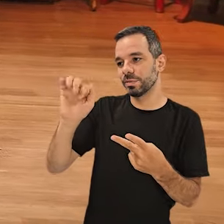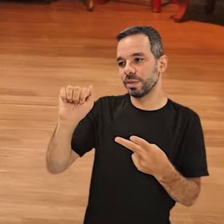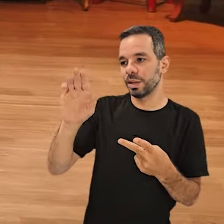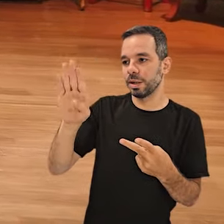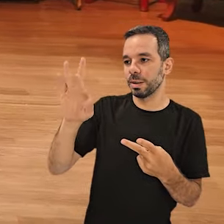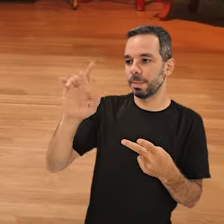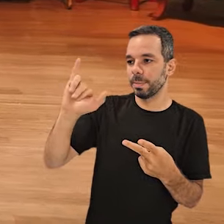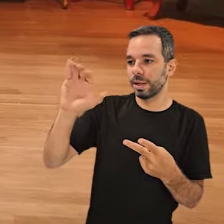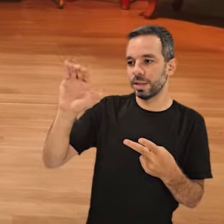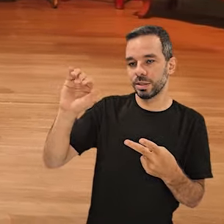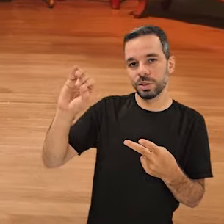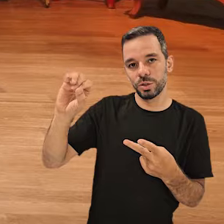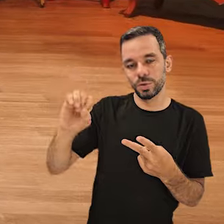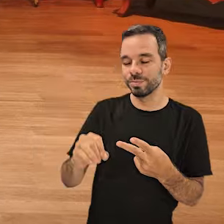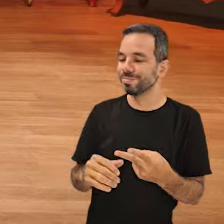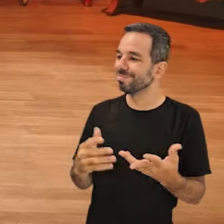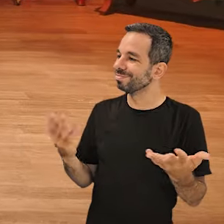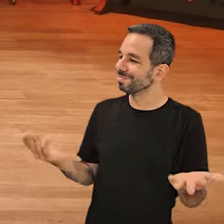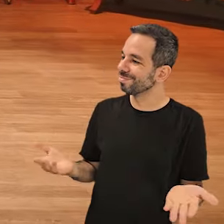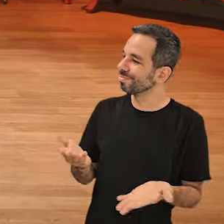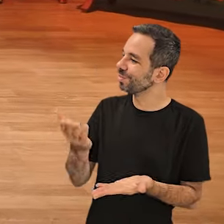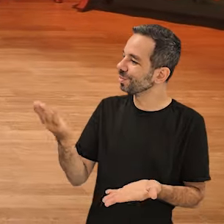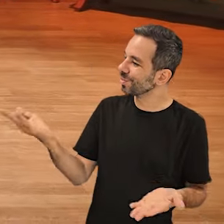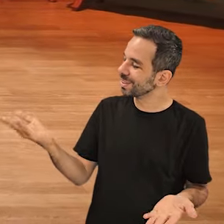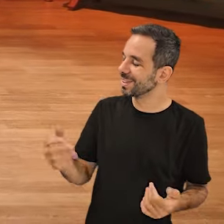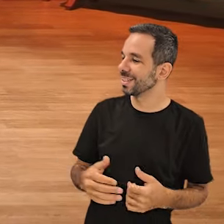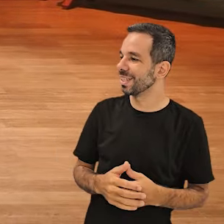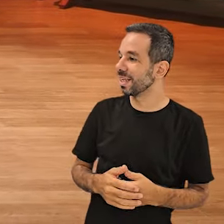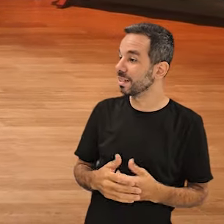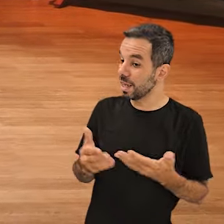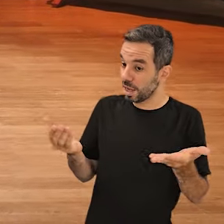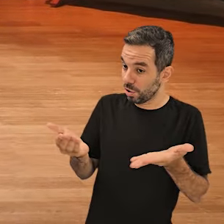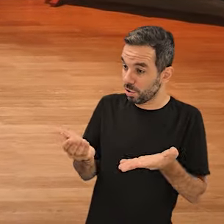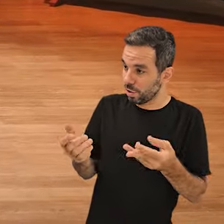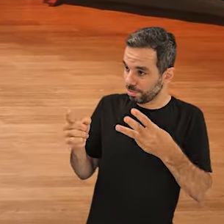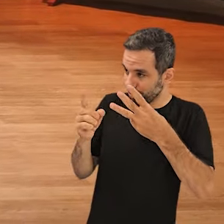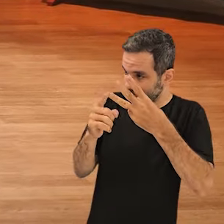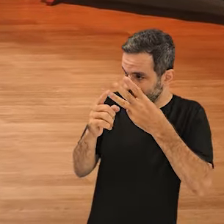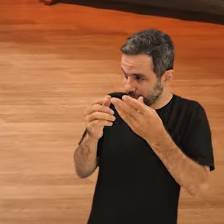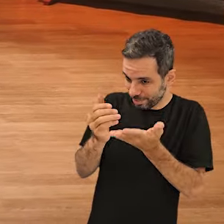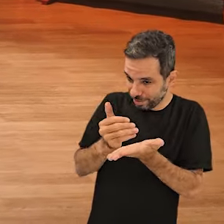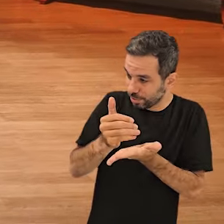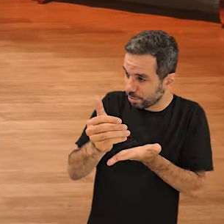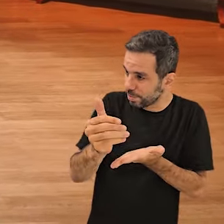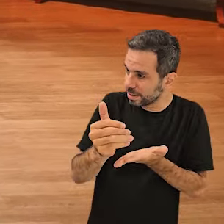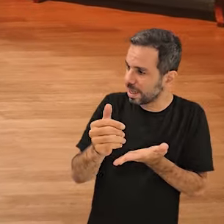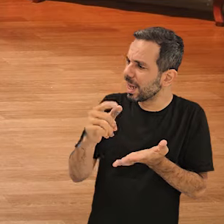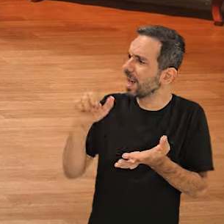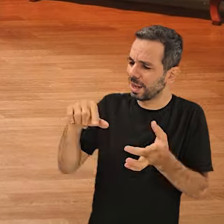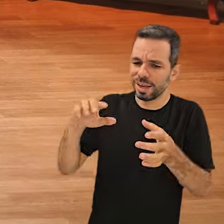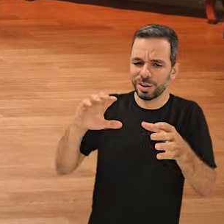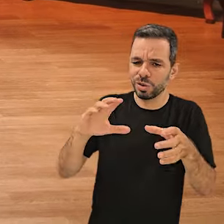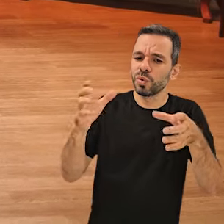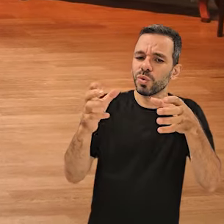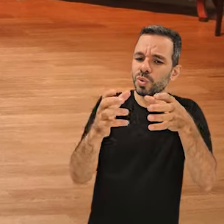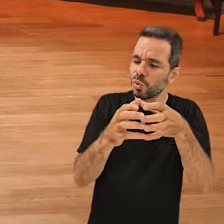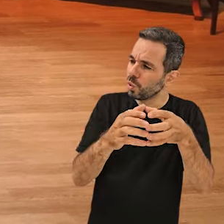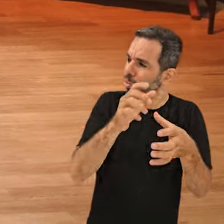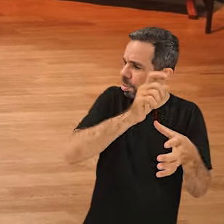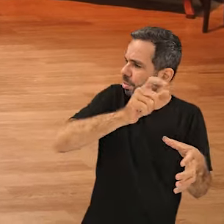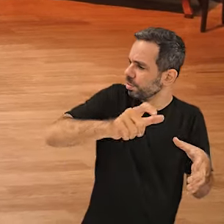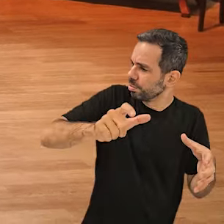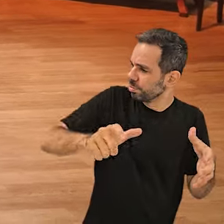Carvalho. Meus queridos, para continuar esse terceiro bloco, eu queria falar com vocês sobre as coletâneas. É o